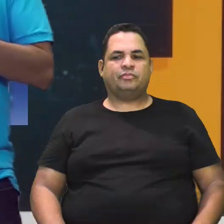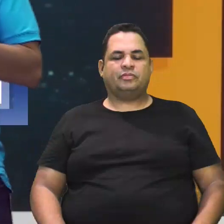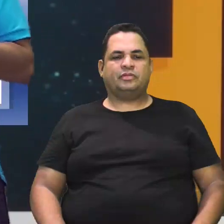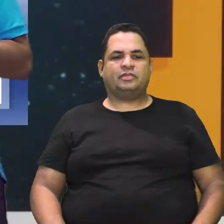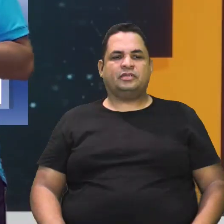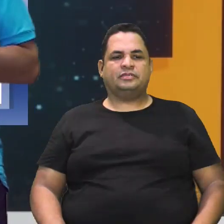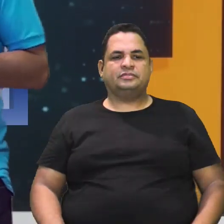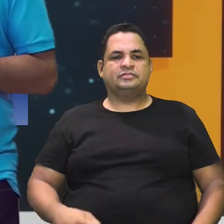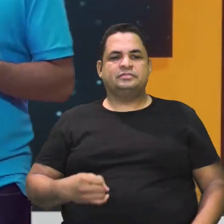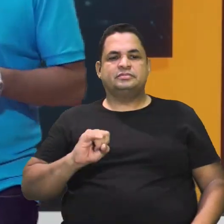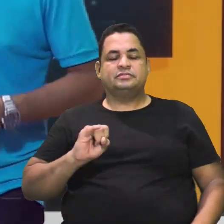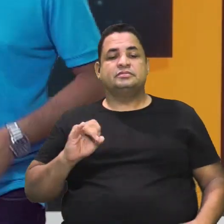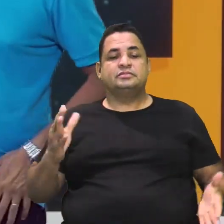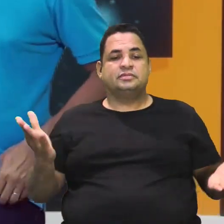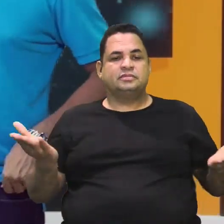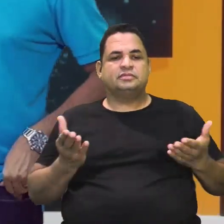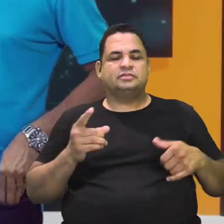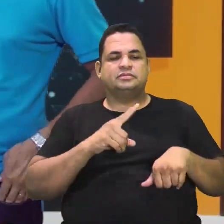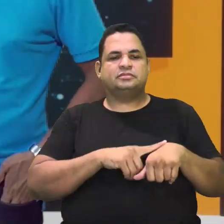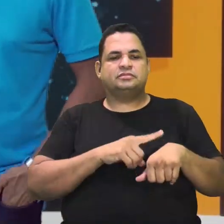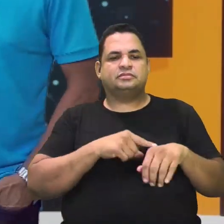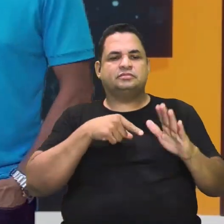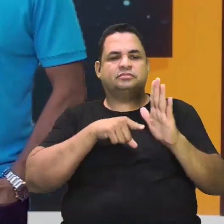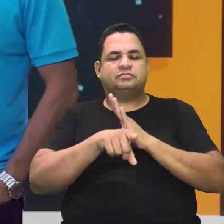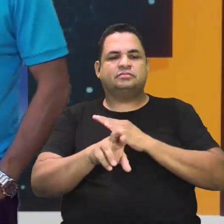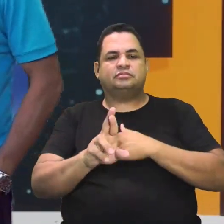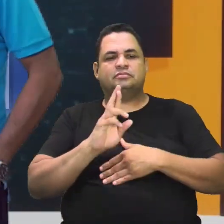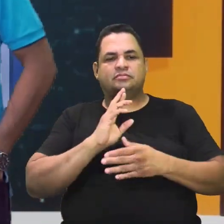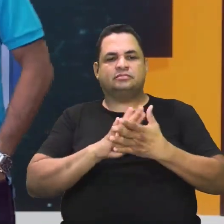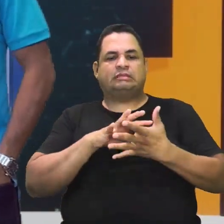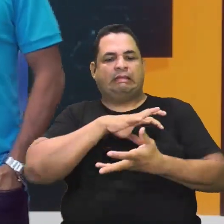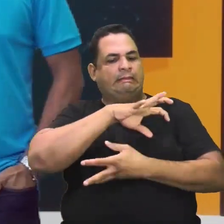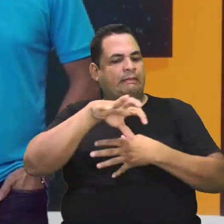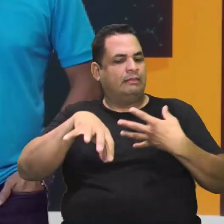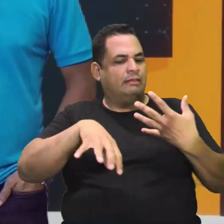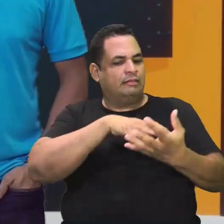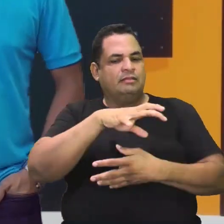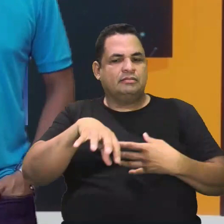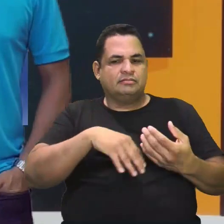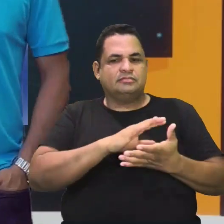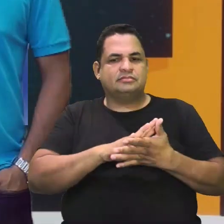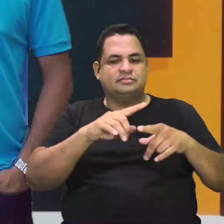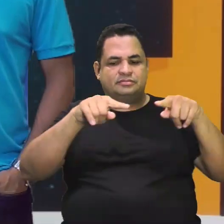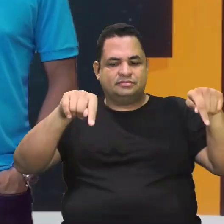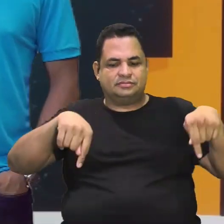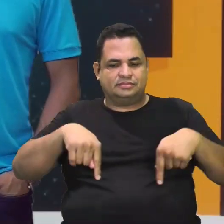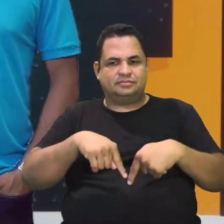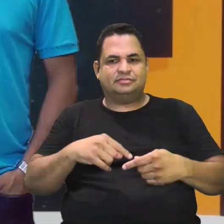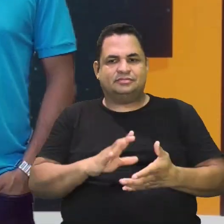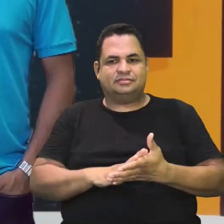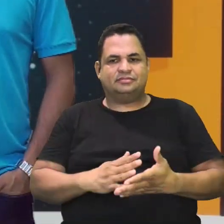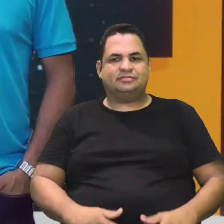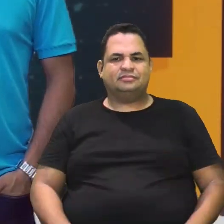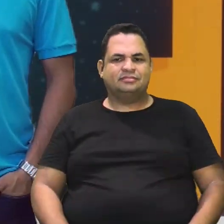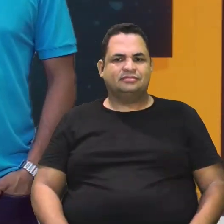Muito bem, se é hora do quiz, é hora de bagunça na sala, será? Eu acho.